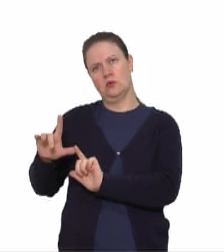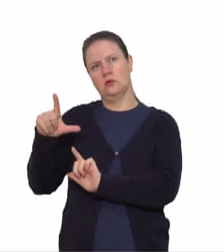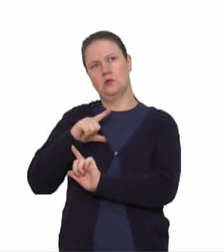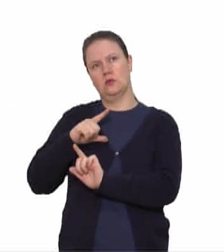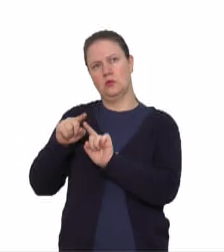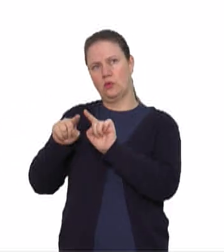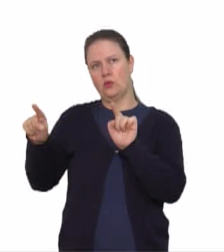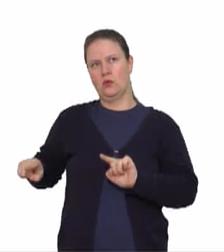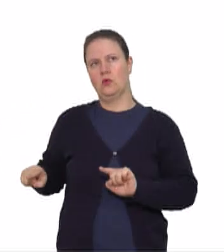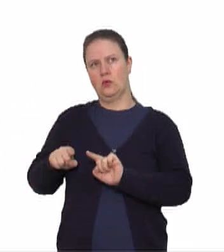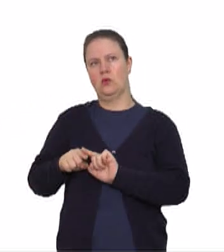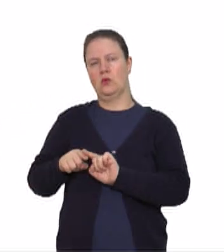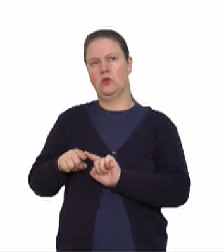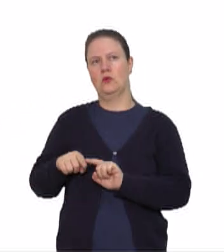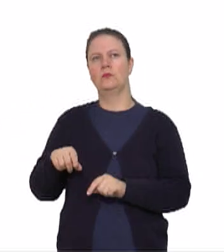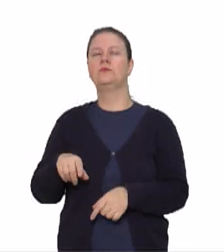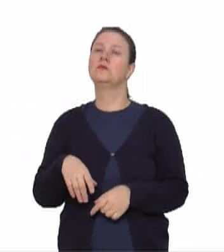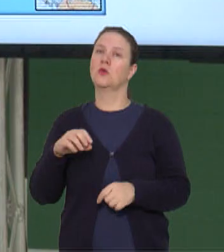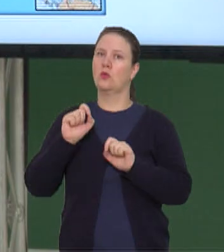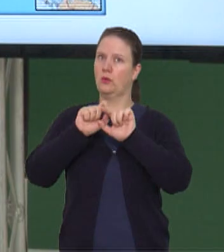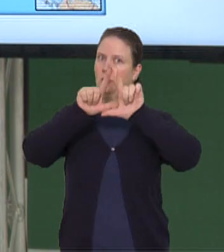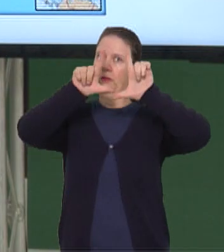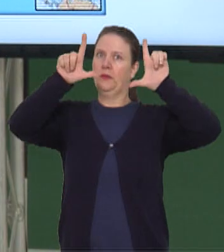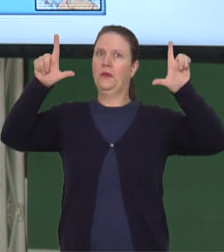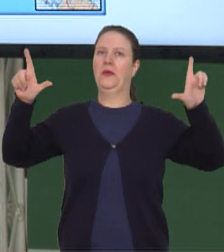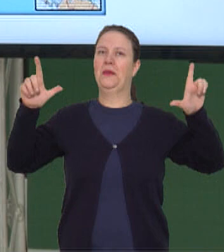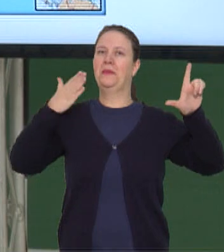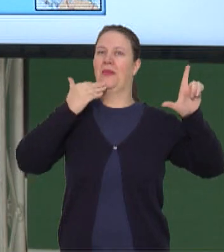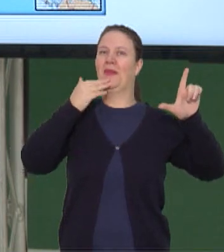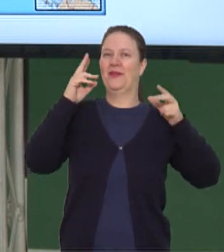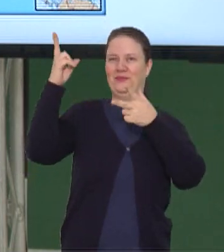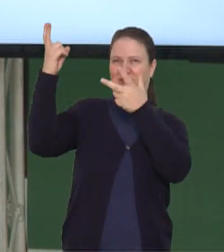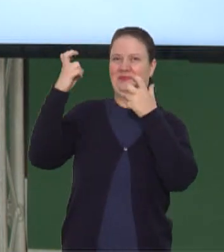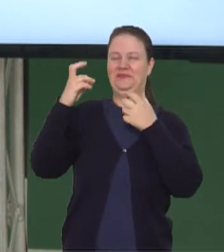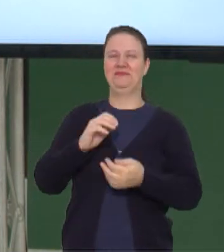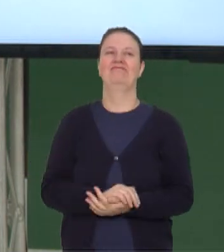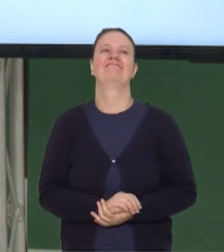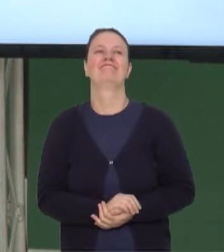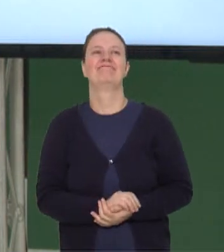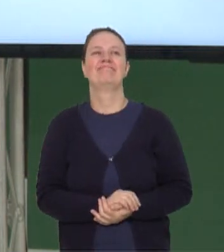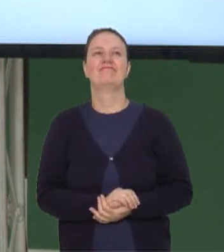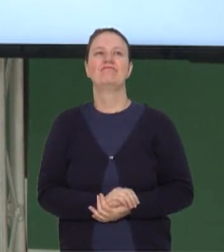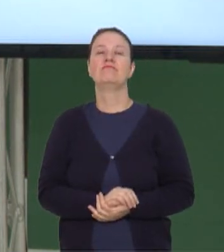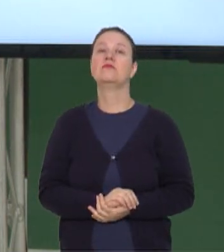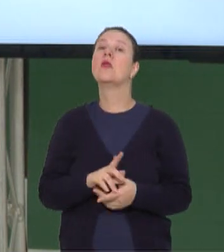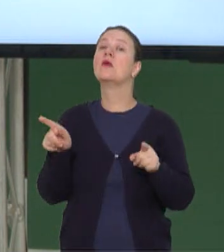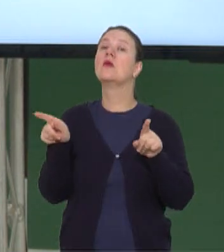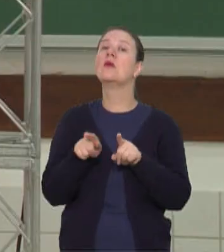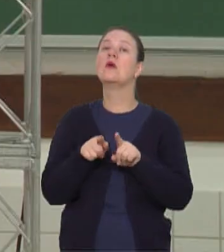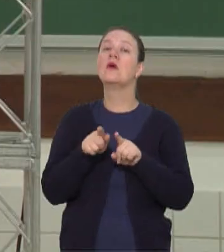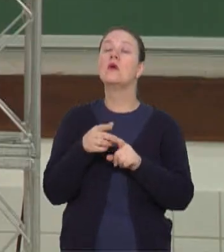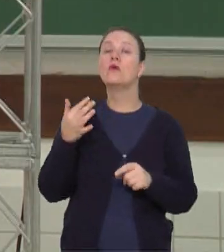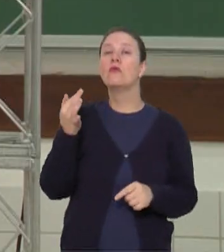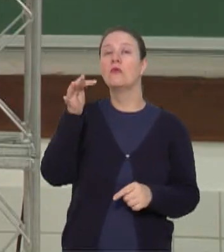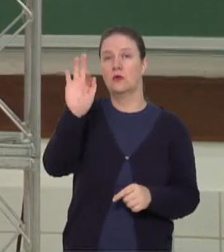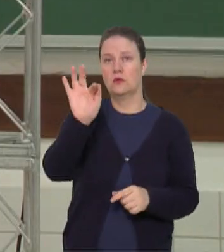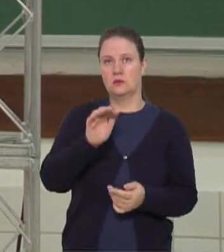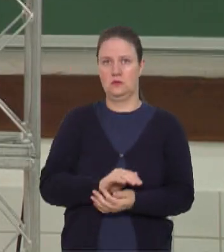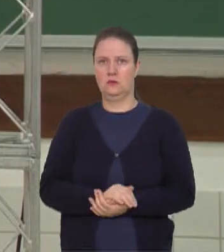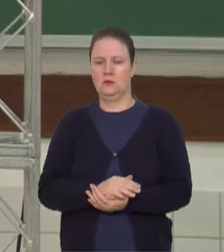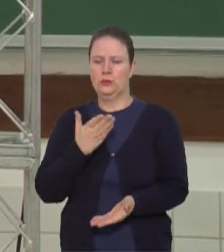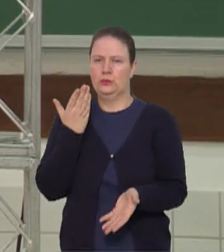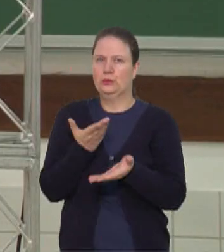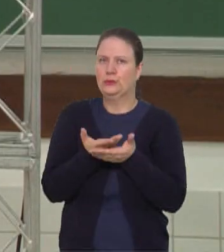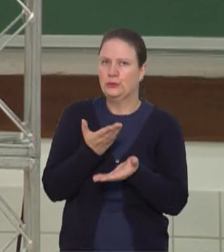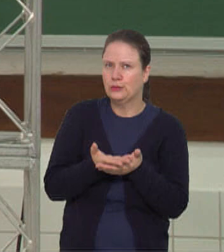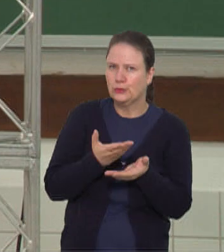partezinha aqui em vermelho, essa parte aqui ampliada para vocês terem uma ideia, tá? A parte francesa. Então a gente vai estudar um